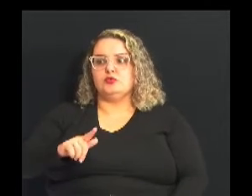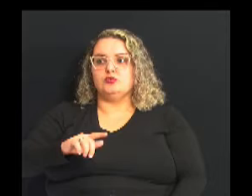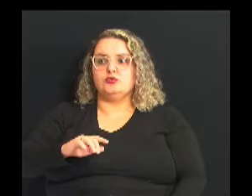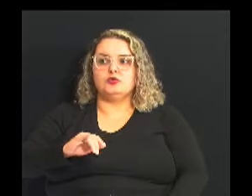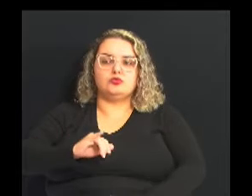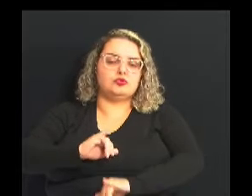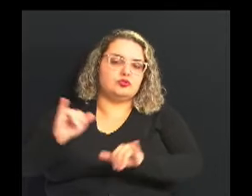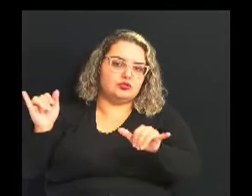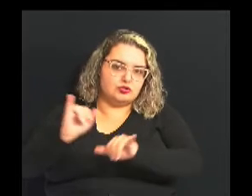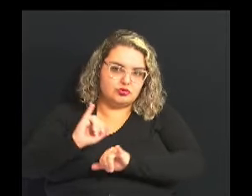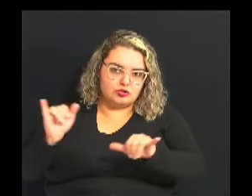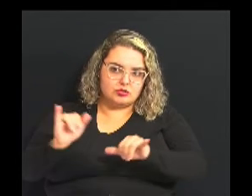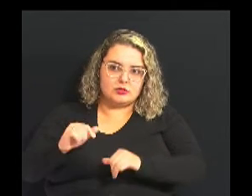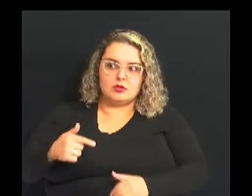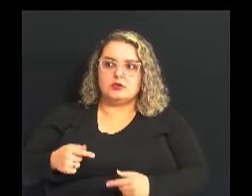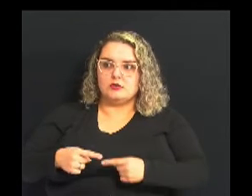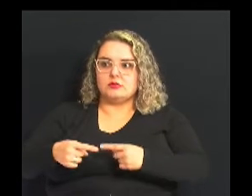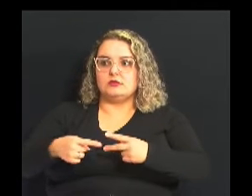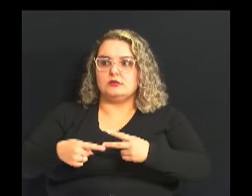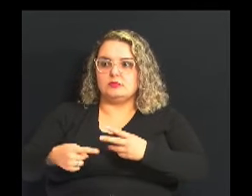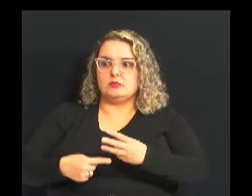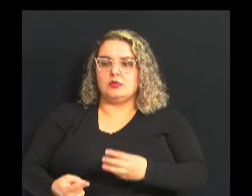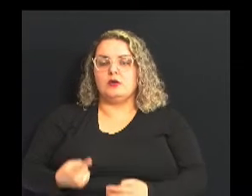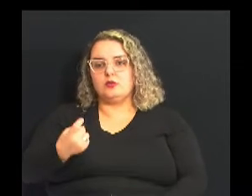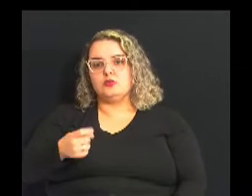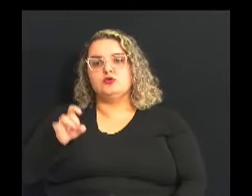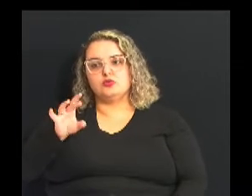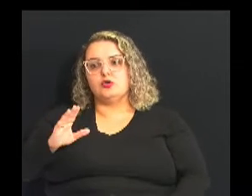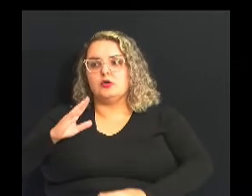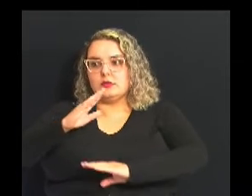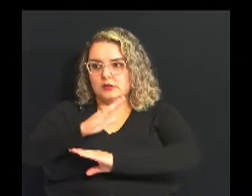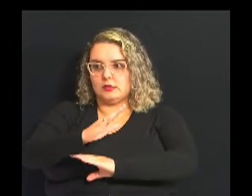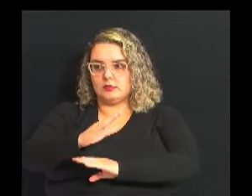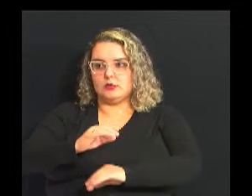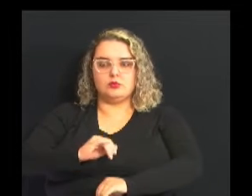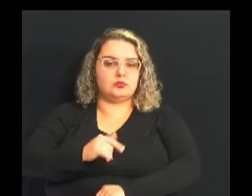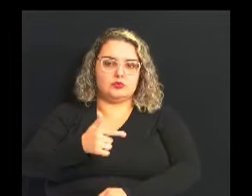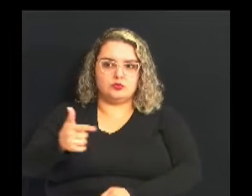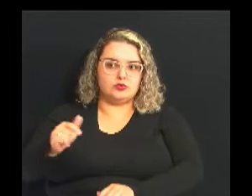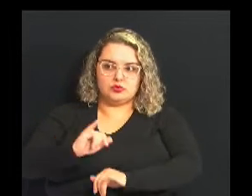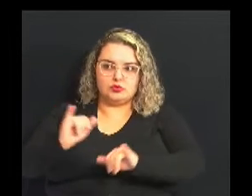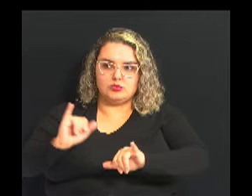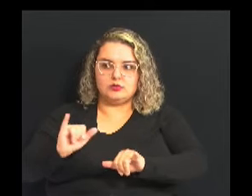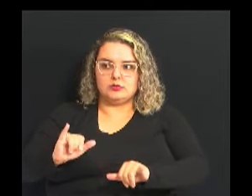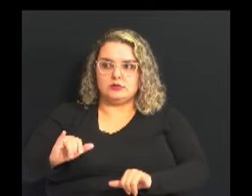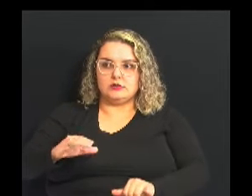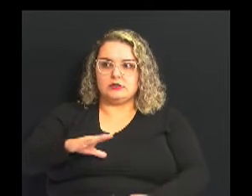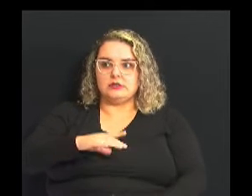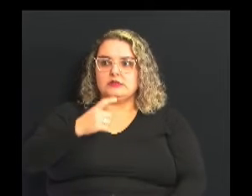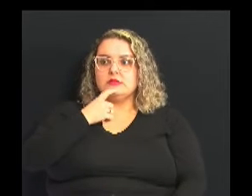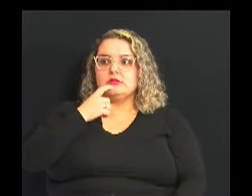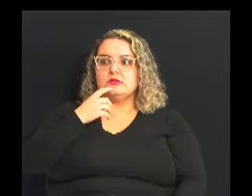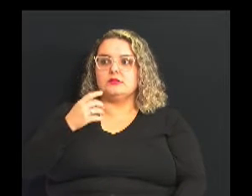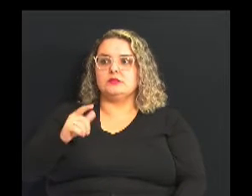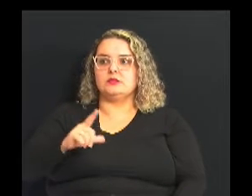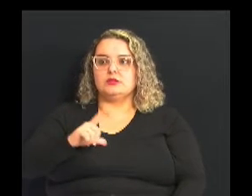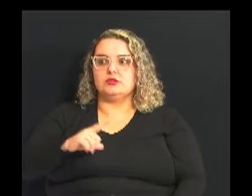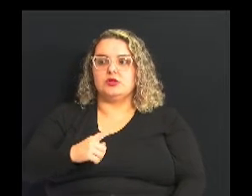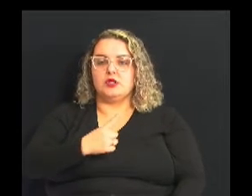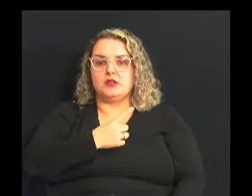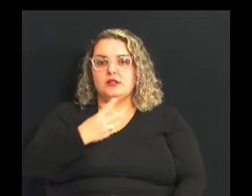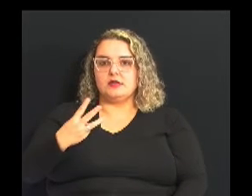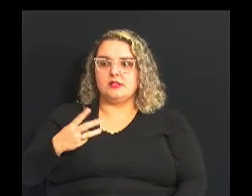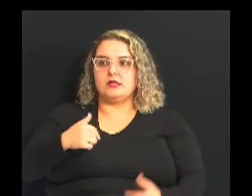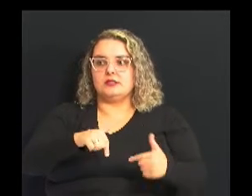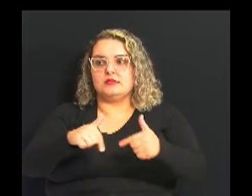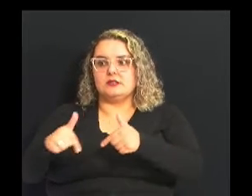resumo da semana da Câmara, era um jornal só da Câmara, efetivamente, não tinha notícias da cidade. Pra vocês terem uma ideia, na época nós tínhamos 13 funcionários,